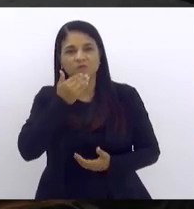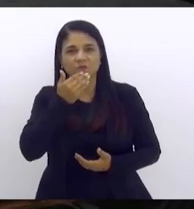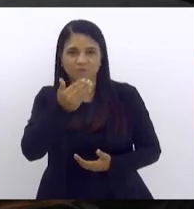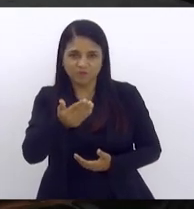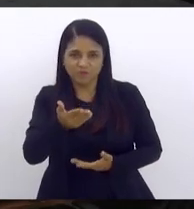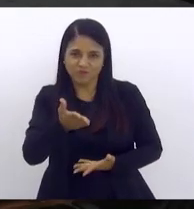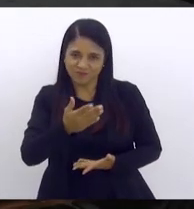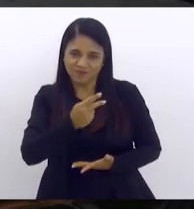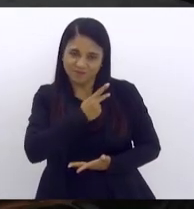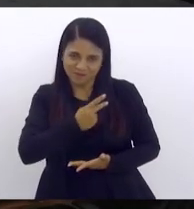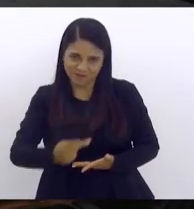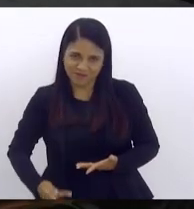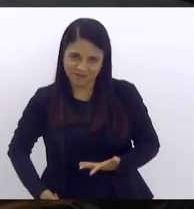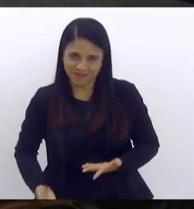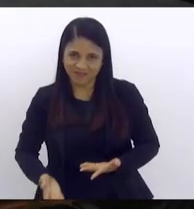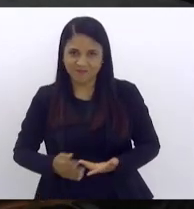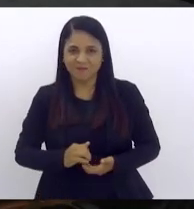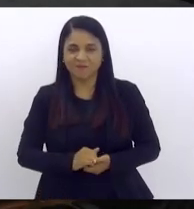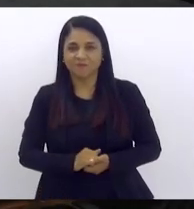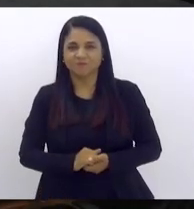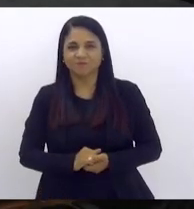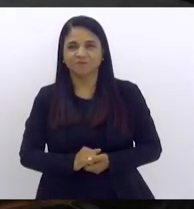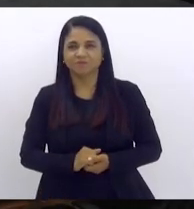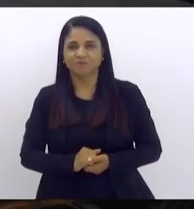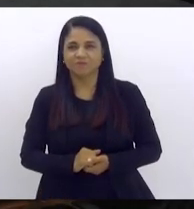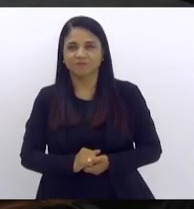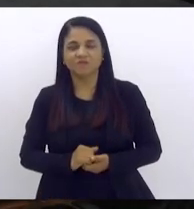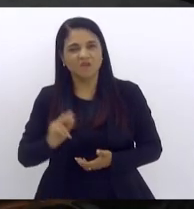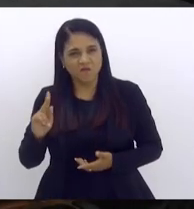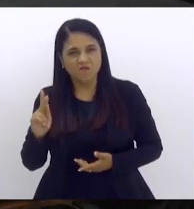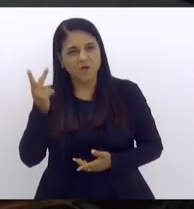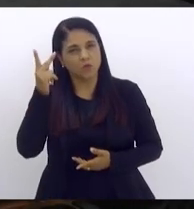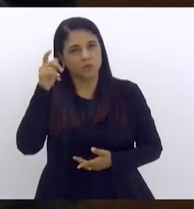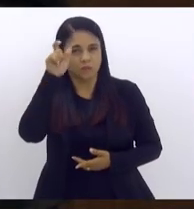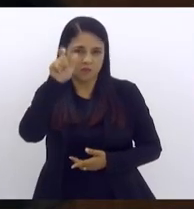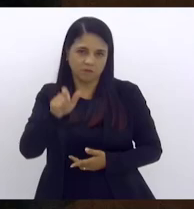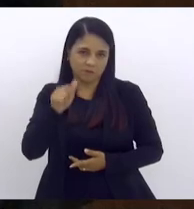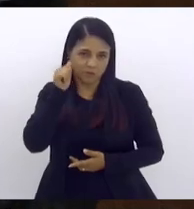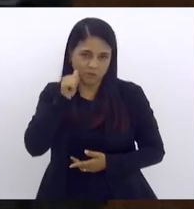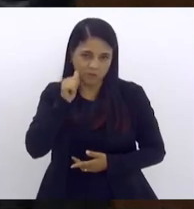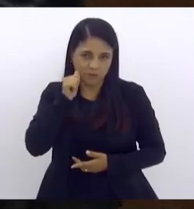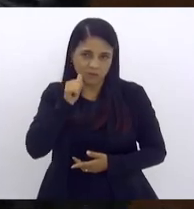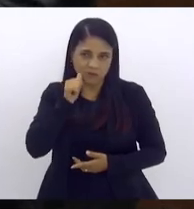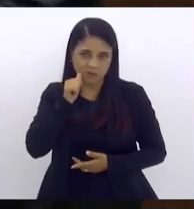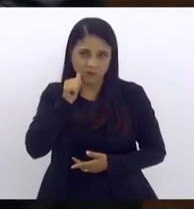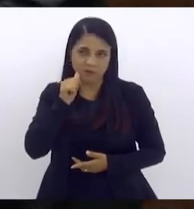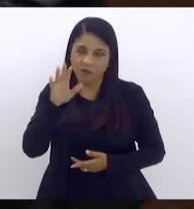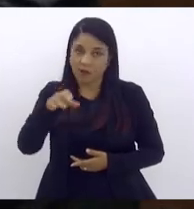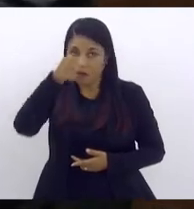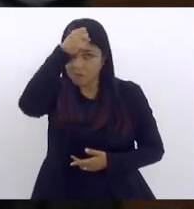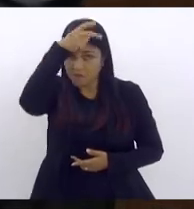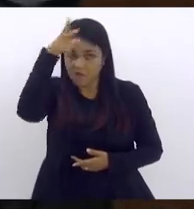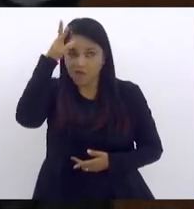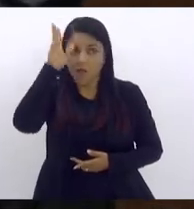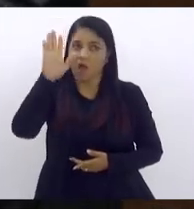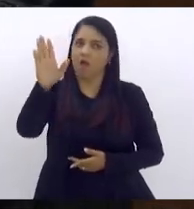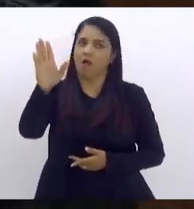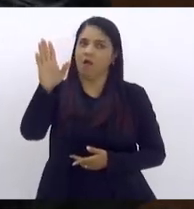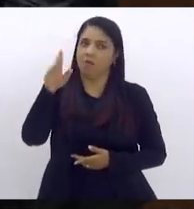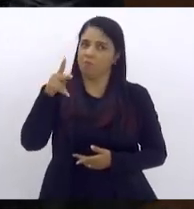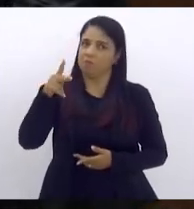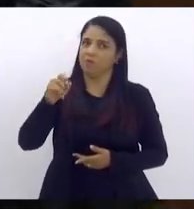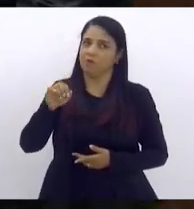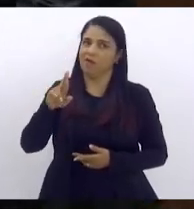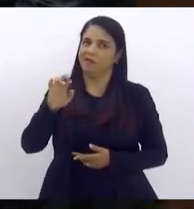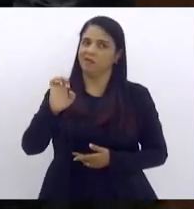atenção. Afinal de contas, temos que valorizar as mulheres, né? Basta aquele prefeito que falou merda.